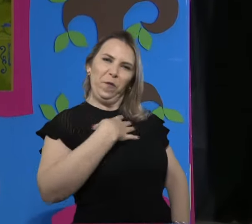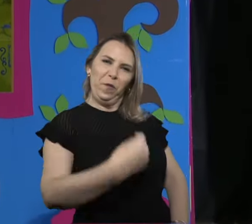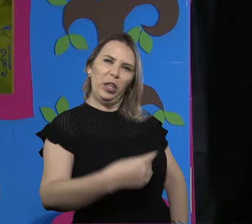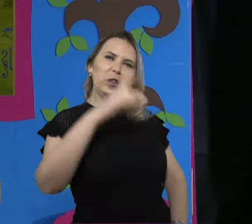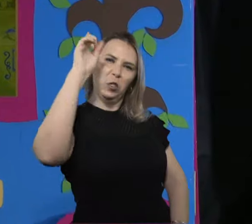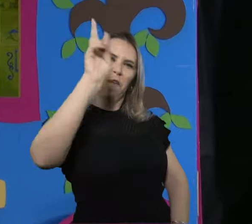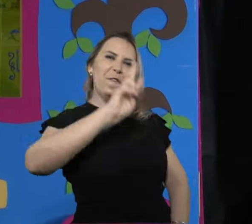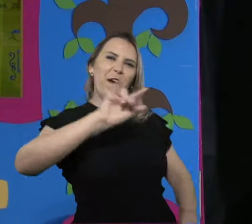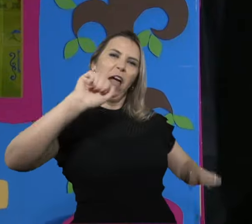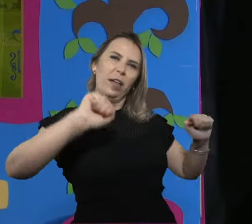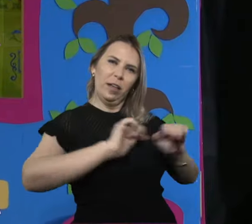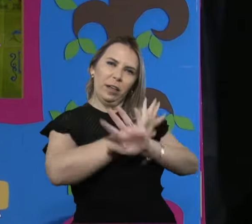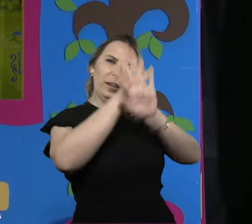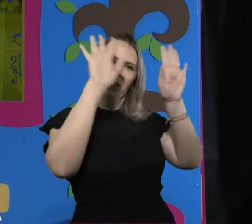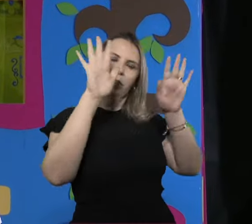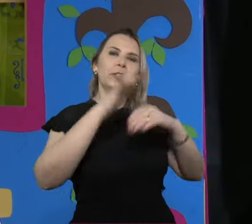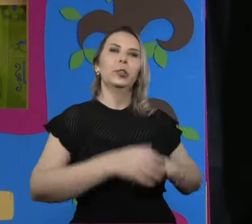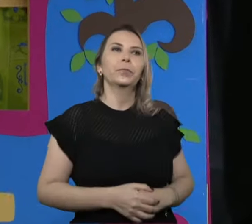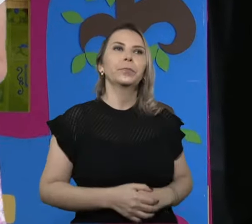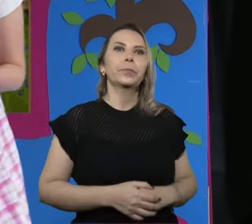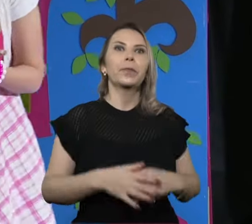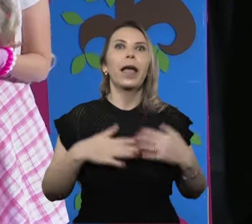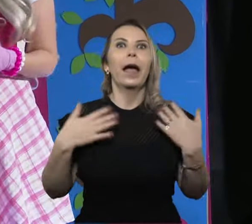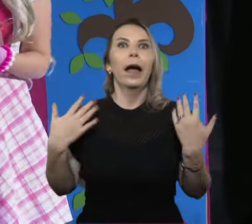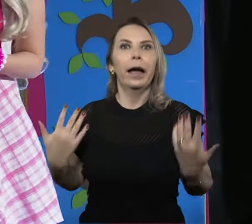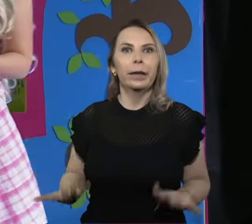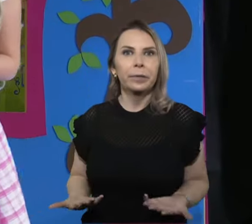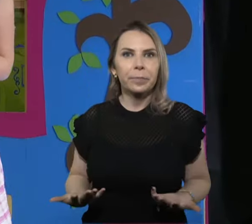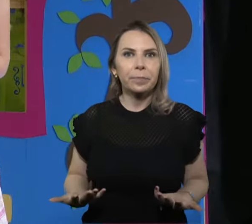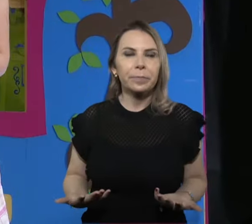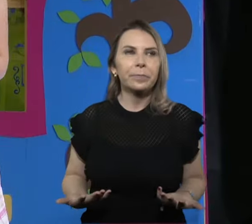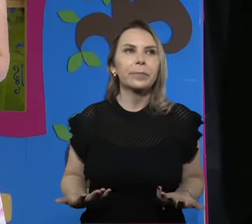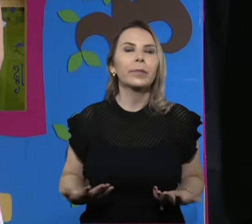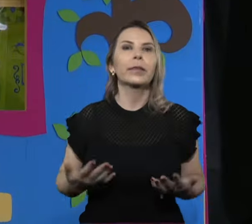de Deus seja glorificado." Aí...